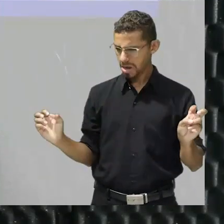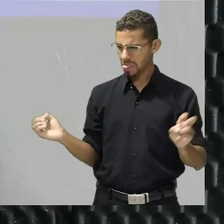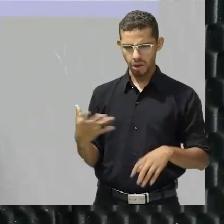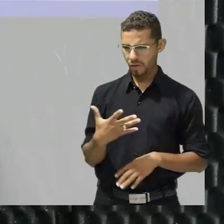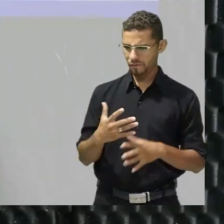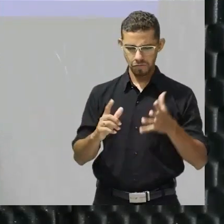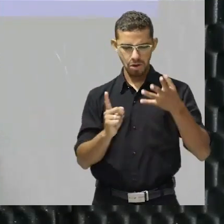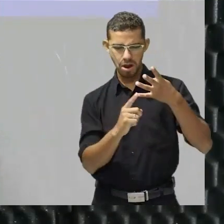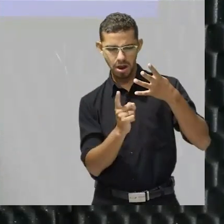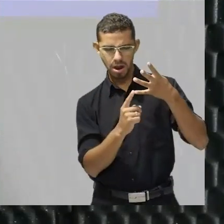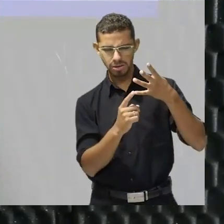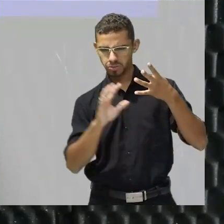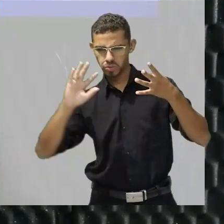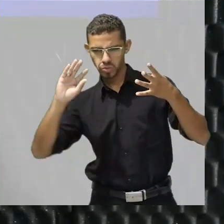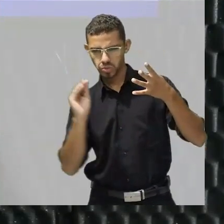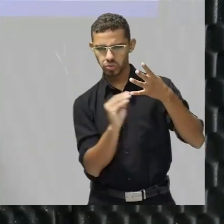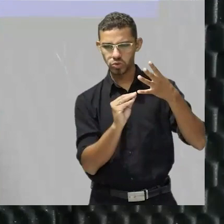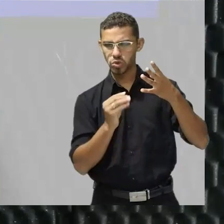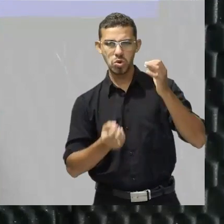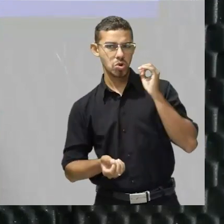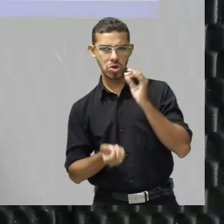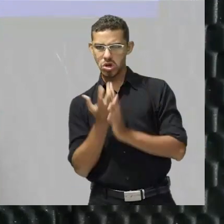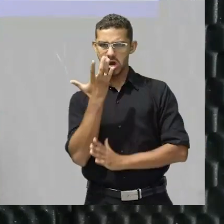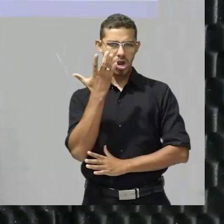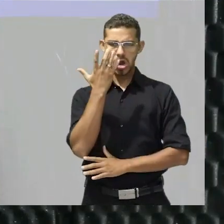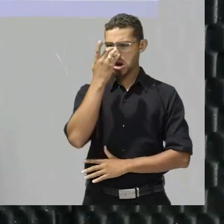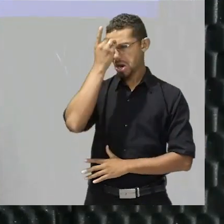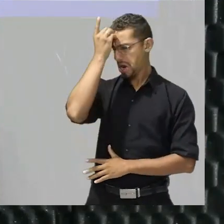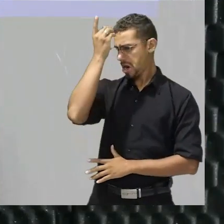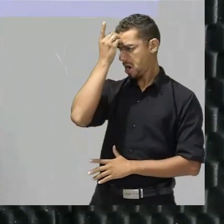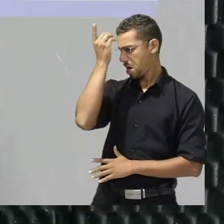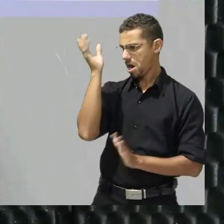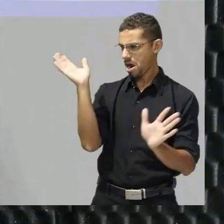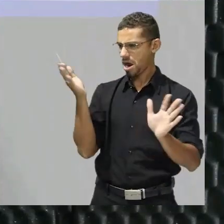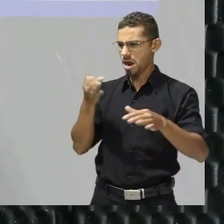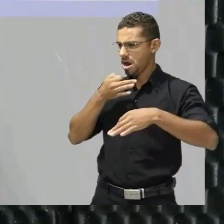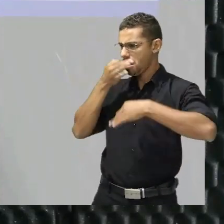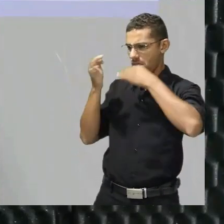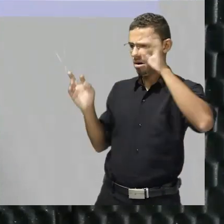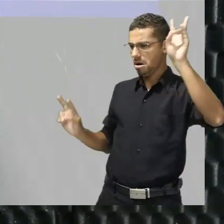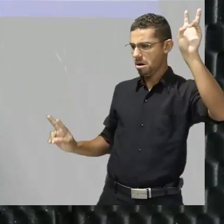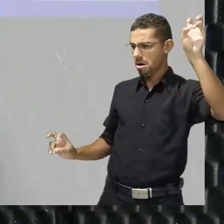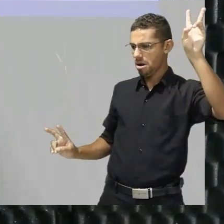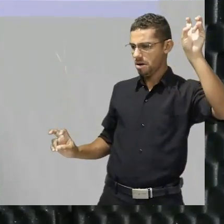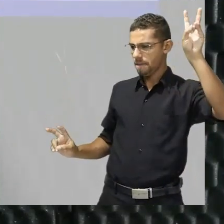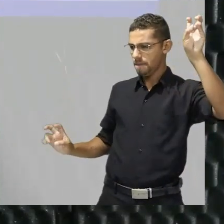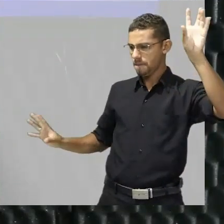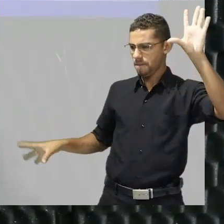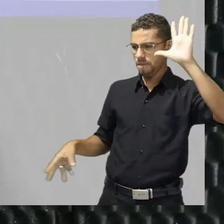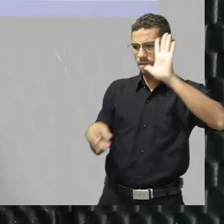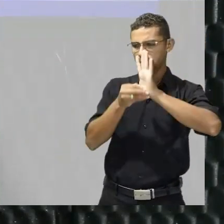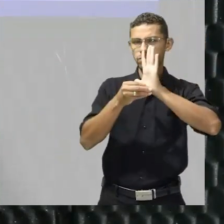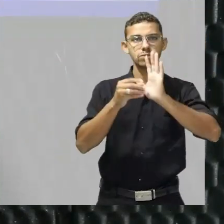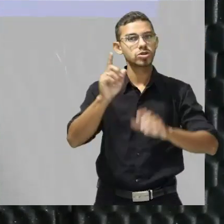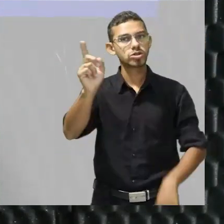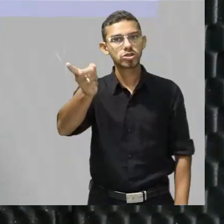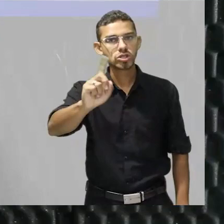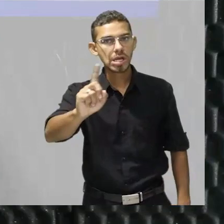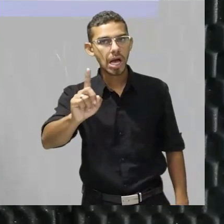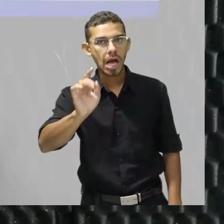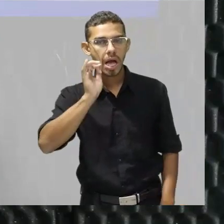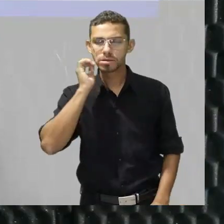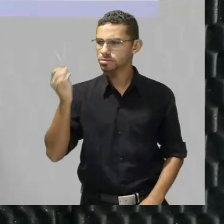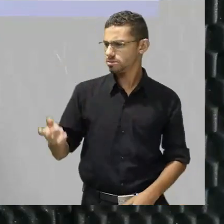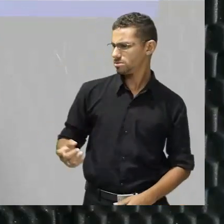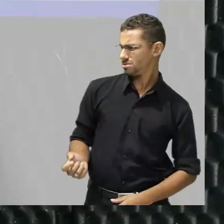nova na conclusão algo que sequer foi citado eu não citei nada ao longo do texto e vou colocar uma nova informação uma informação